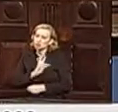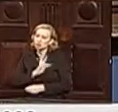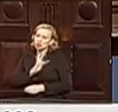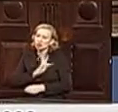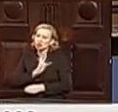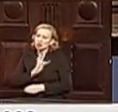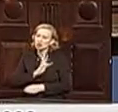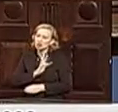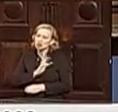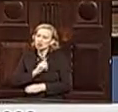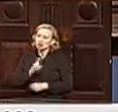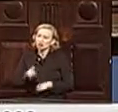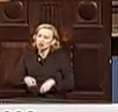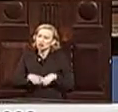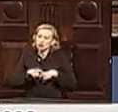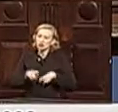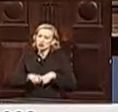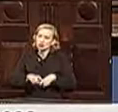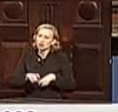fazer frente,